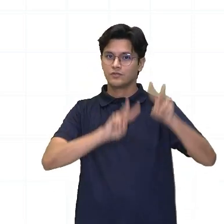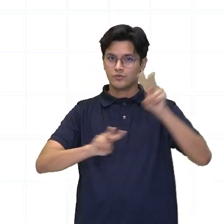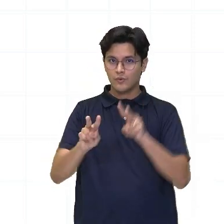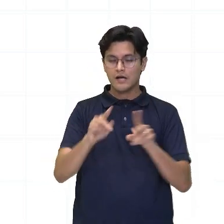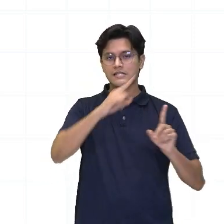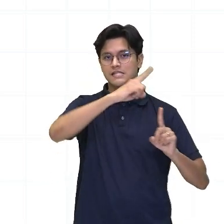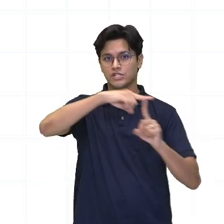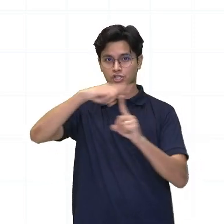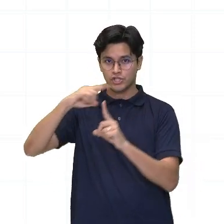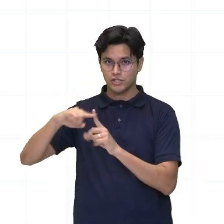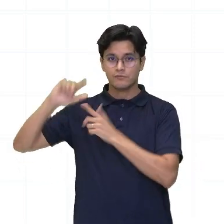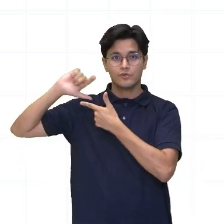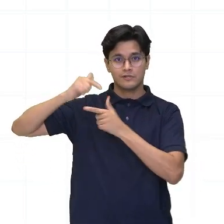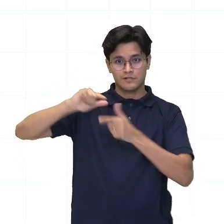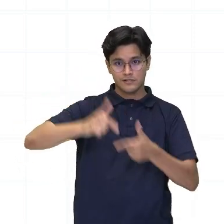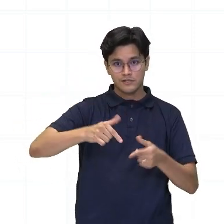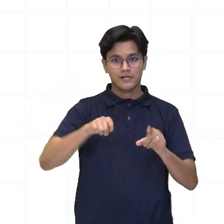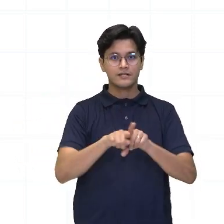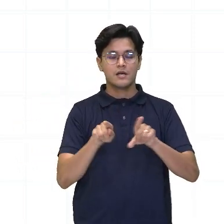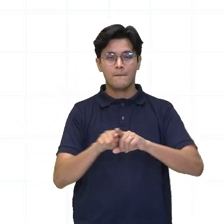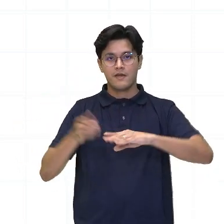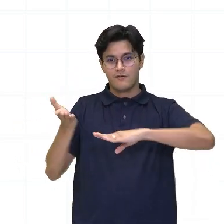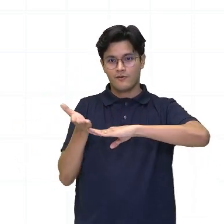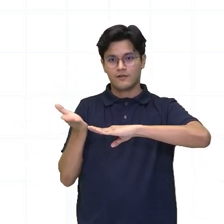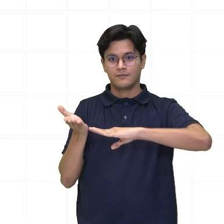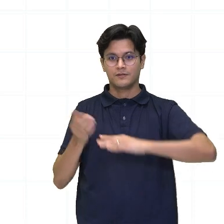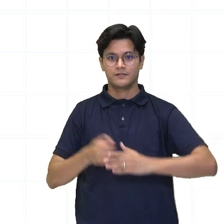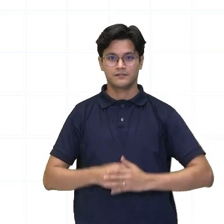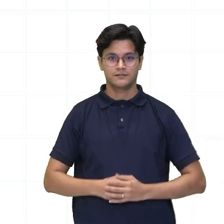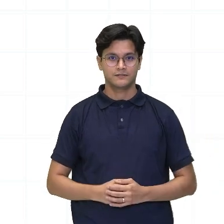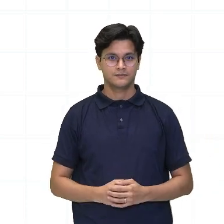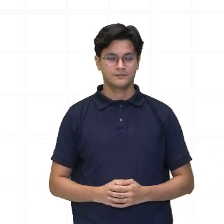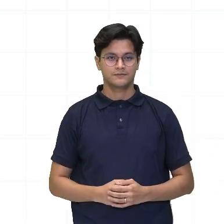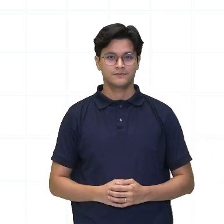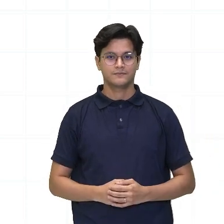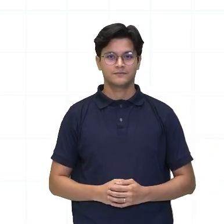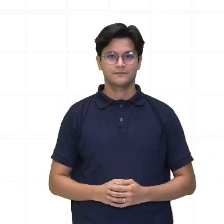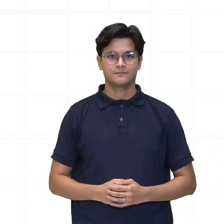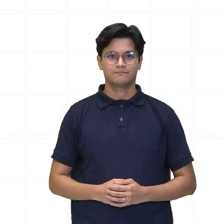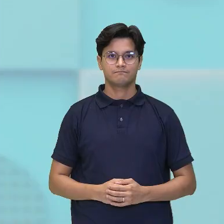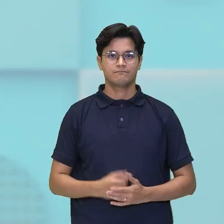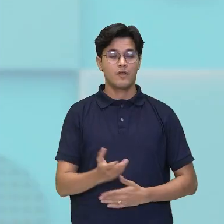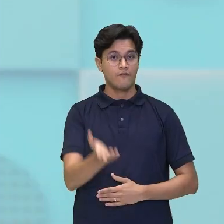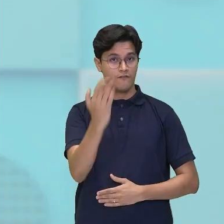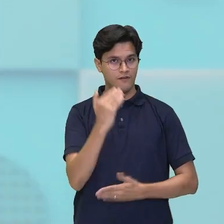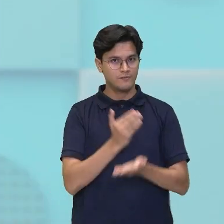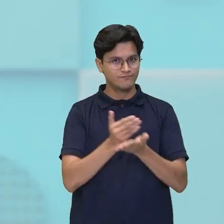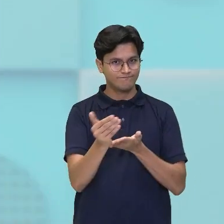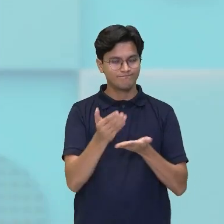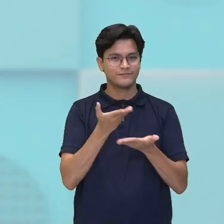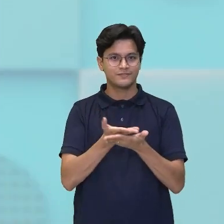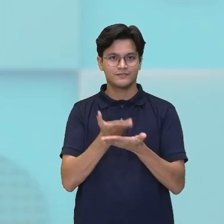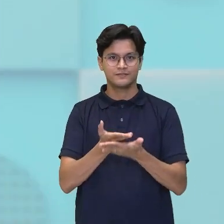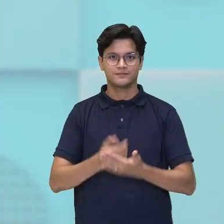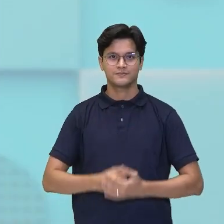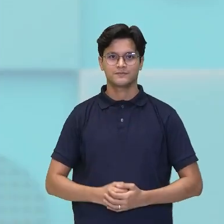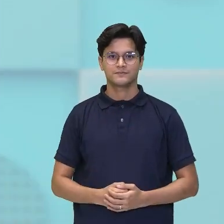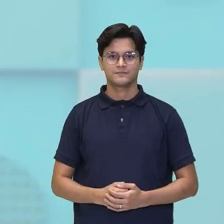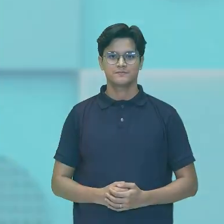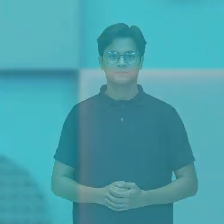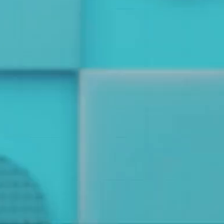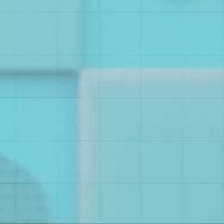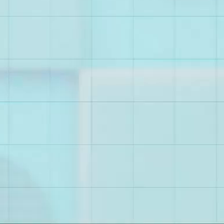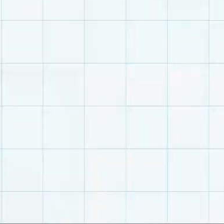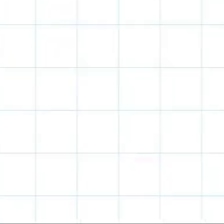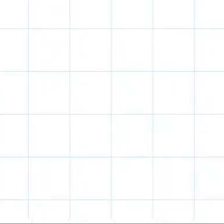estilos tradicionais e contemporâneos. E vamos dar início à aula de hoje.